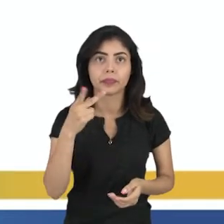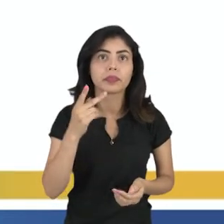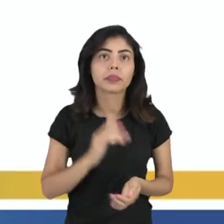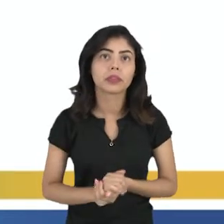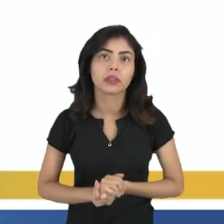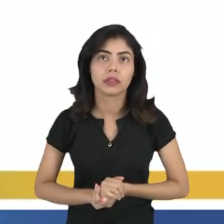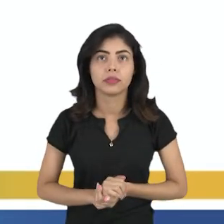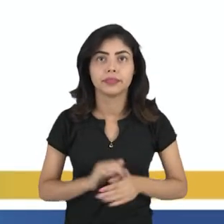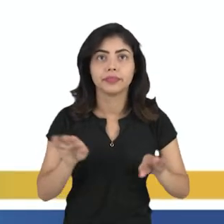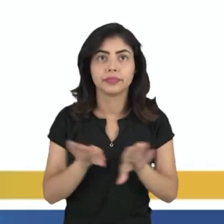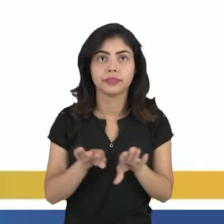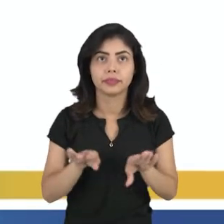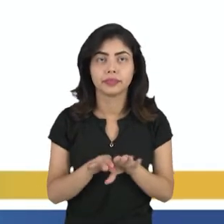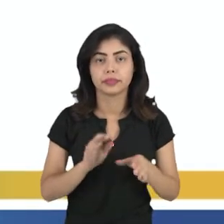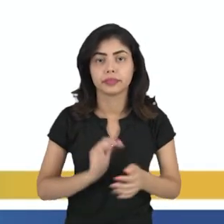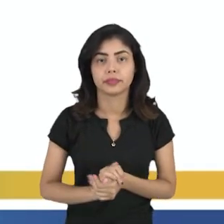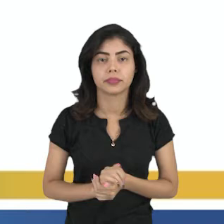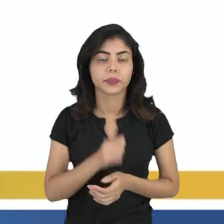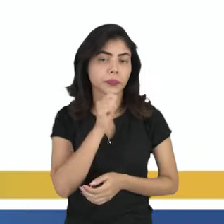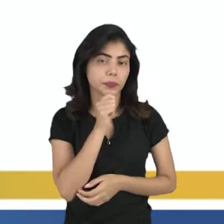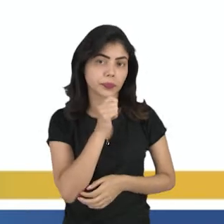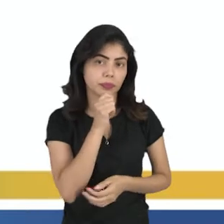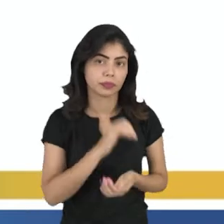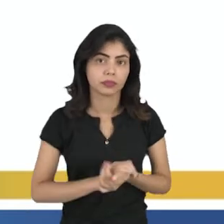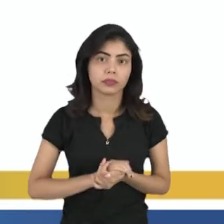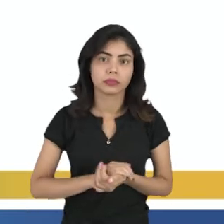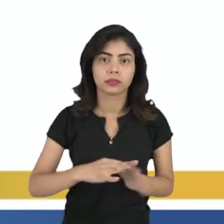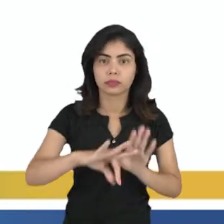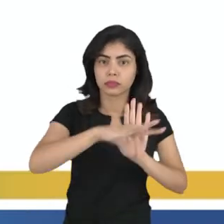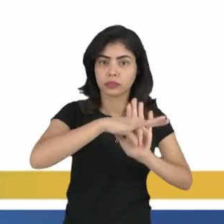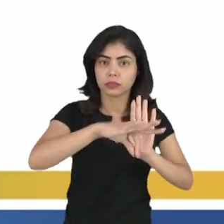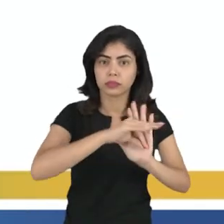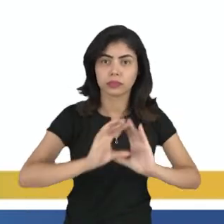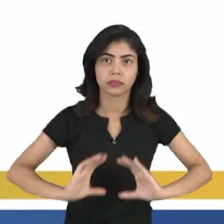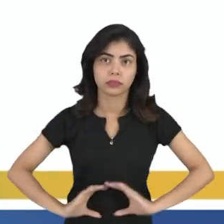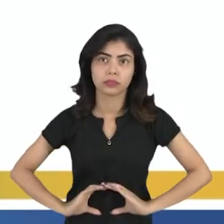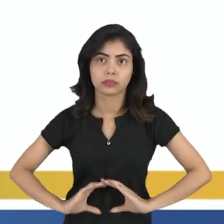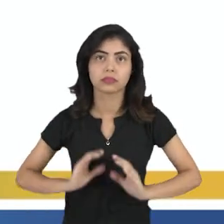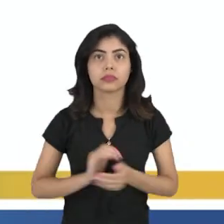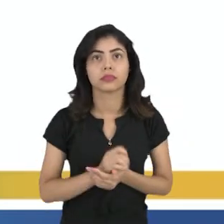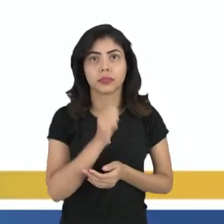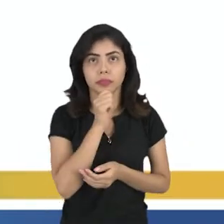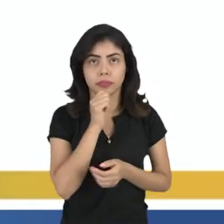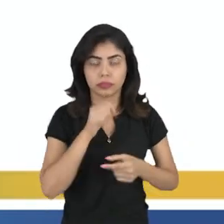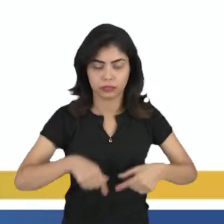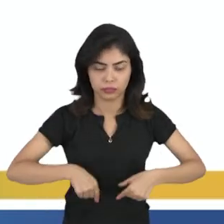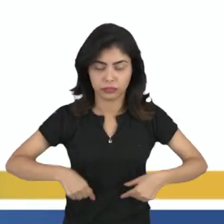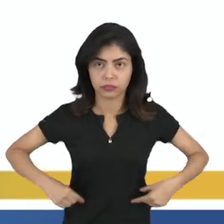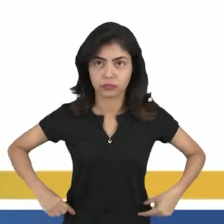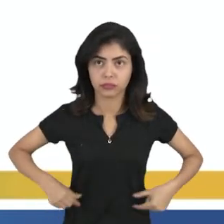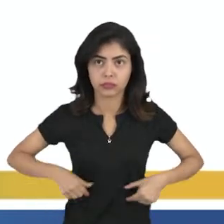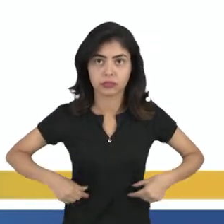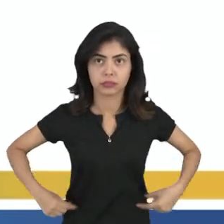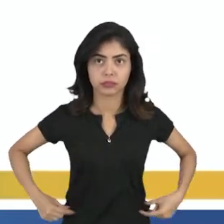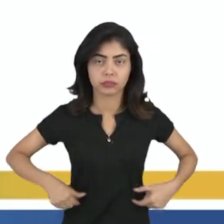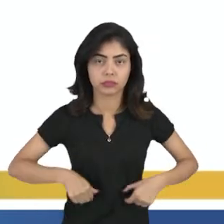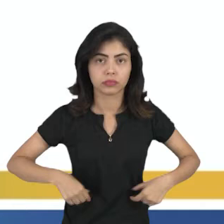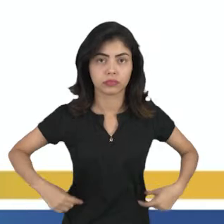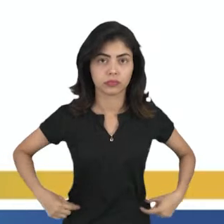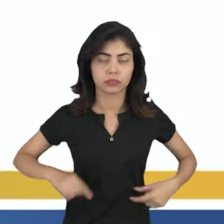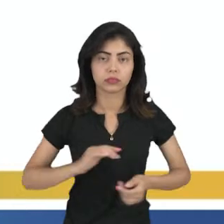dos órgãos internos, além da vagina, além do útero, temos também as tubas uterinas. As